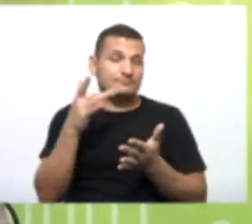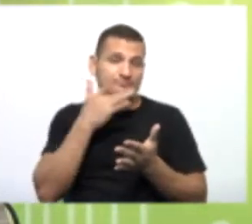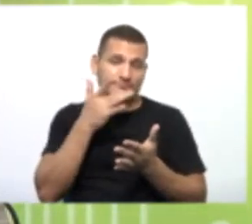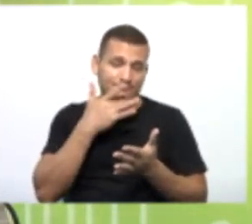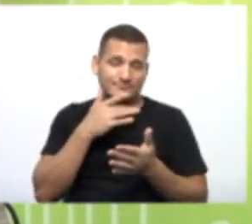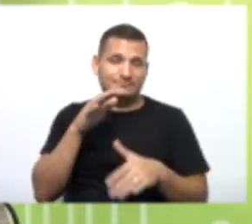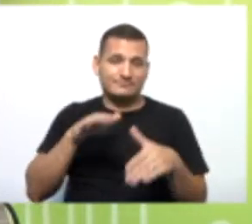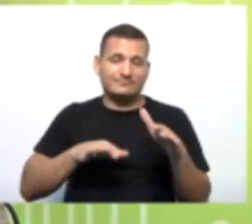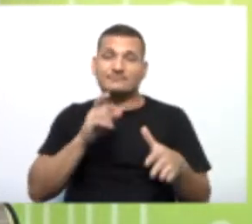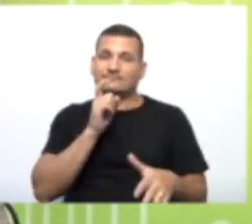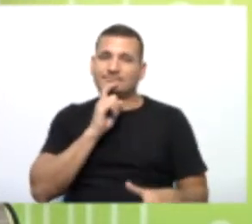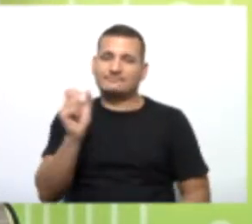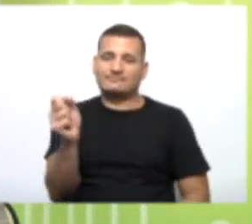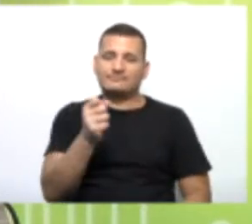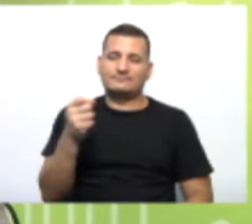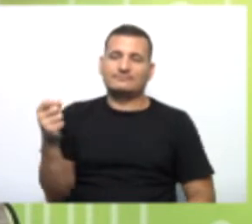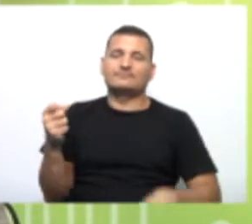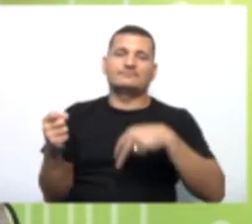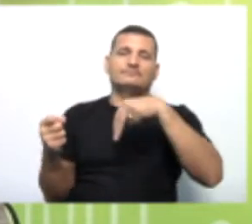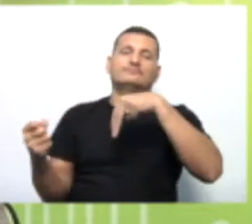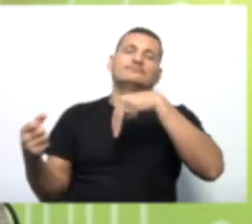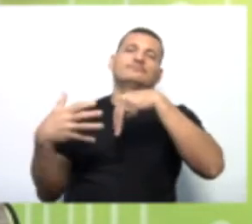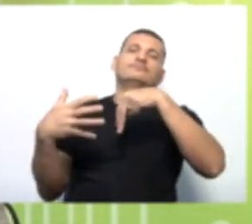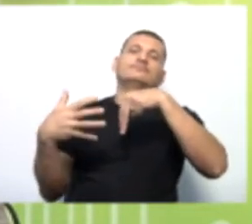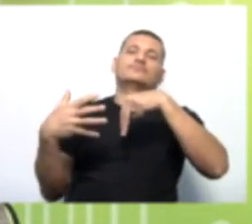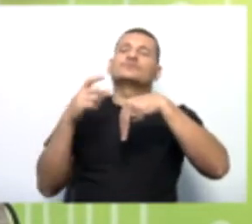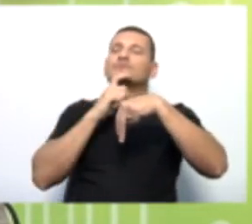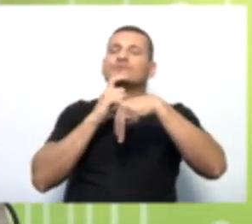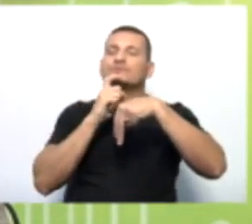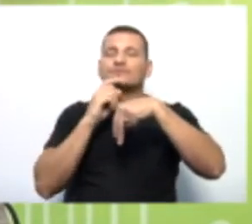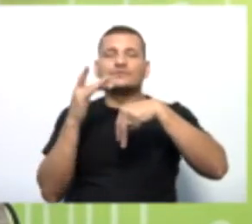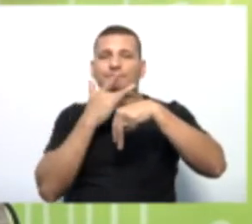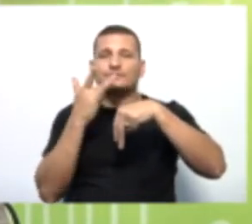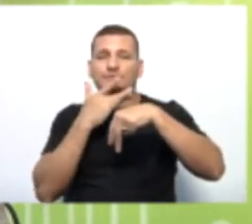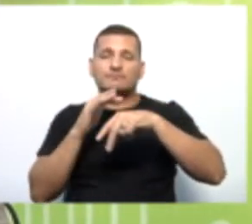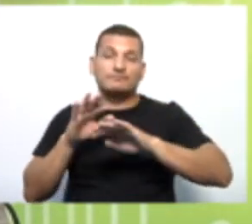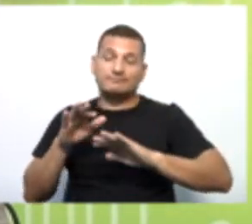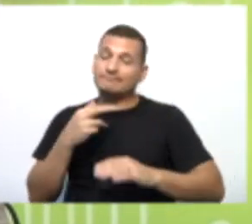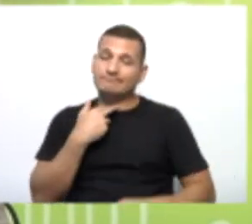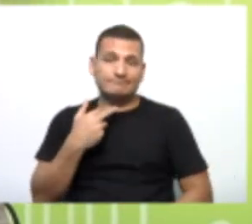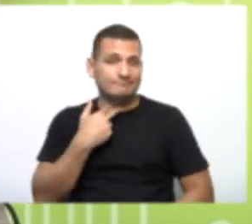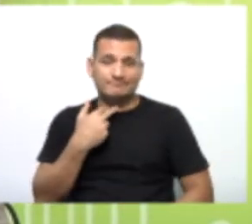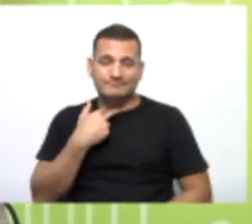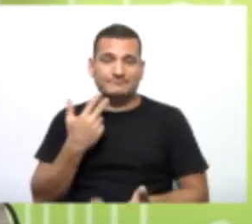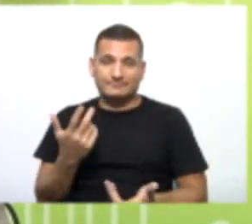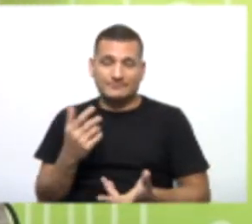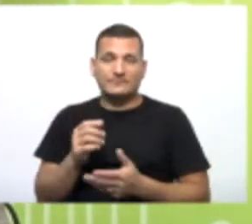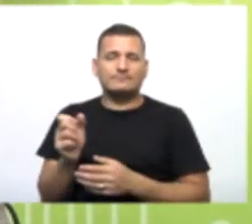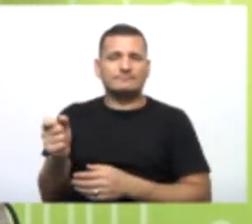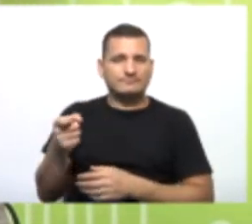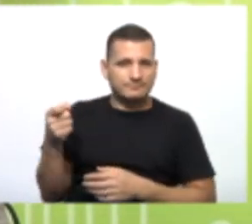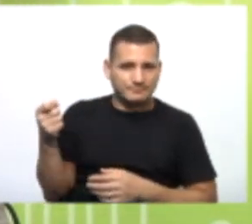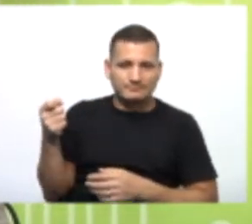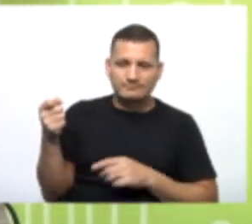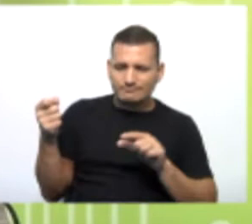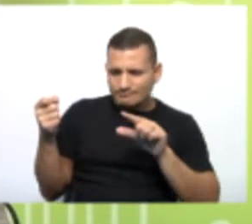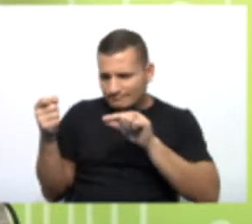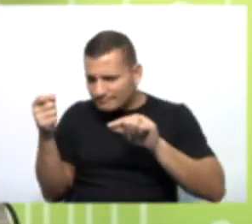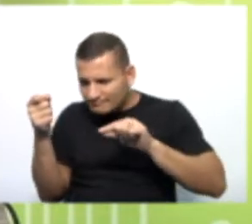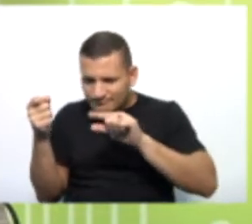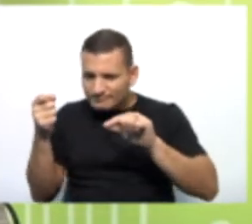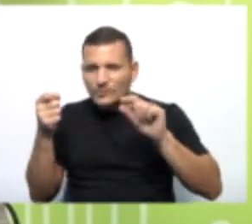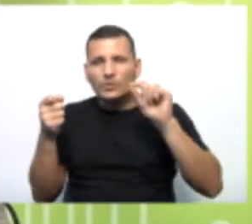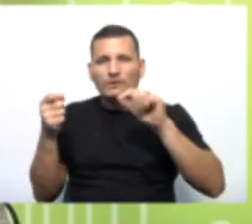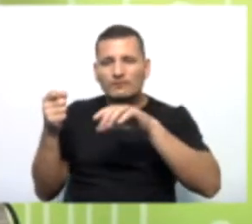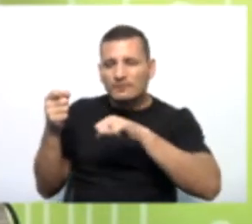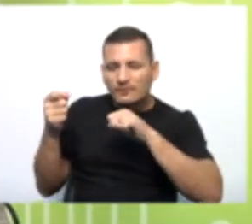ali na frente da geladeira, né? Ali recebendo aquele arzinho fresquinho, gostoso. Não, mas não pode não. Abre a porta da geladeira, fica lá escolhendo o que vai pegar, o